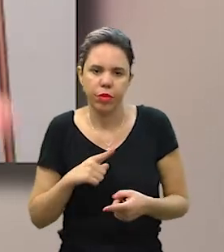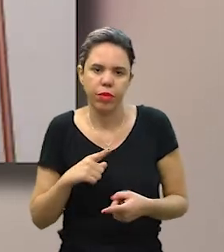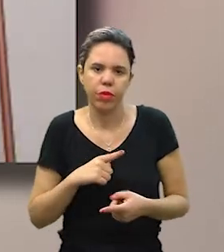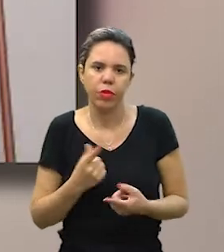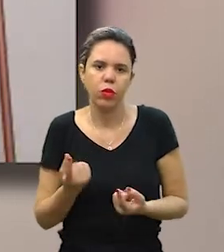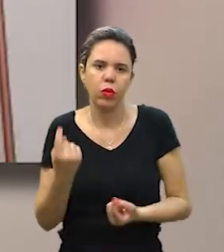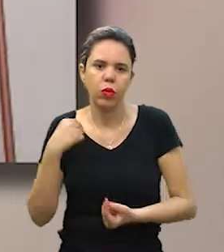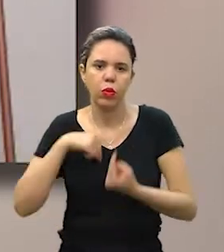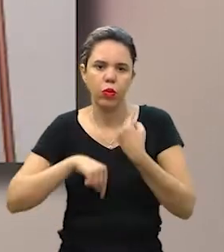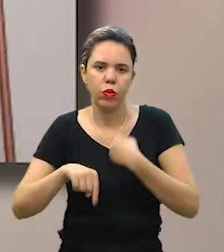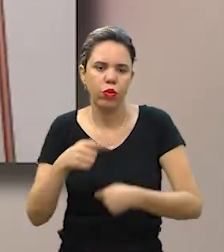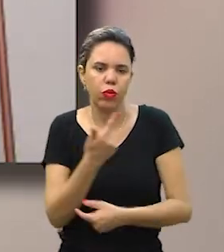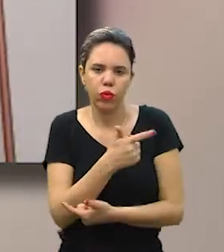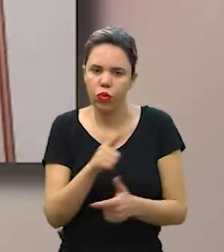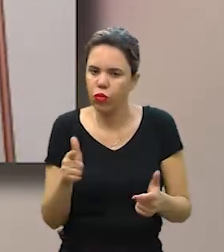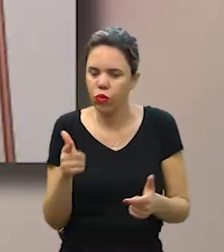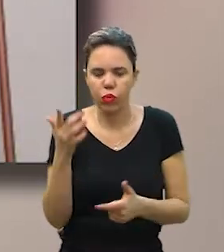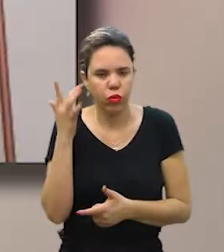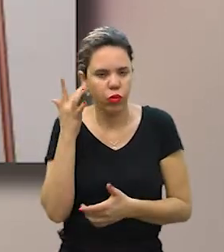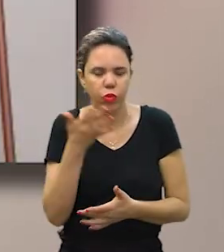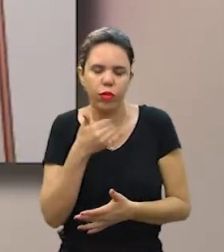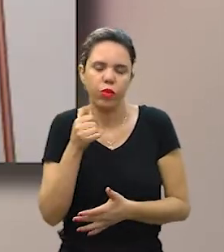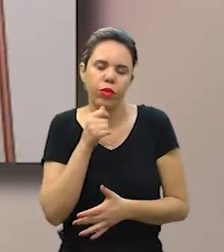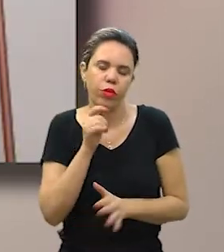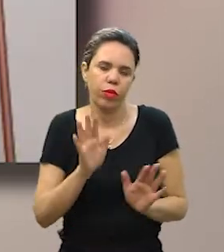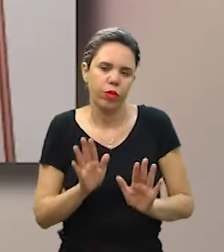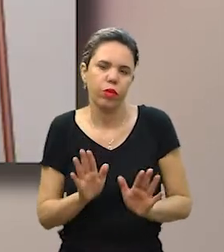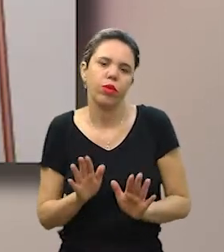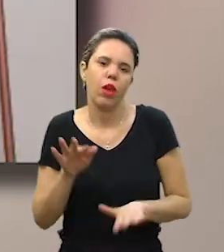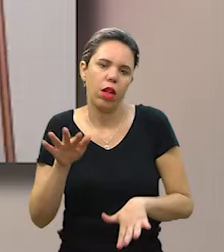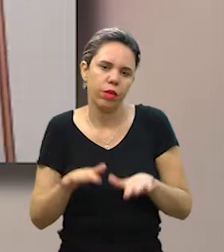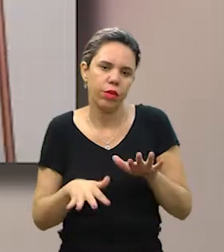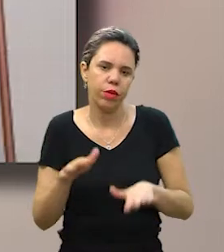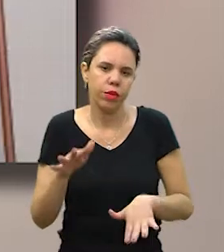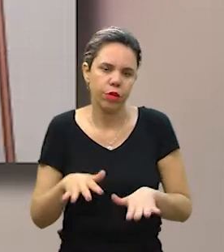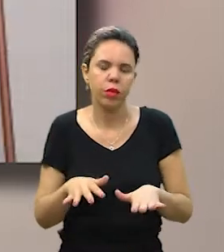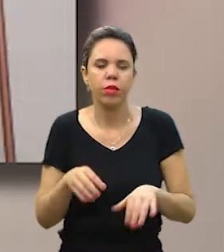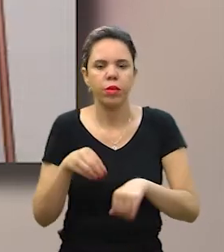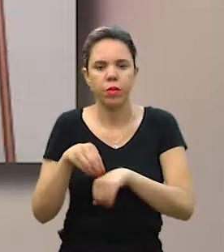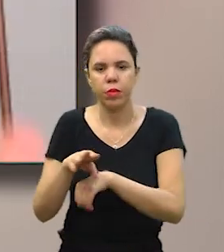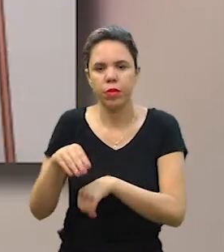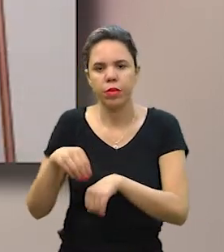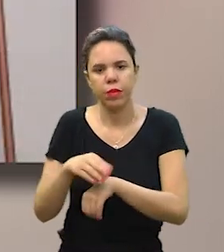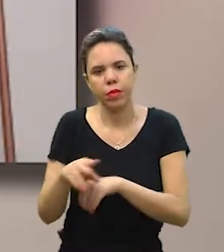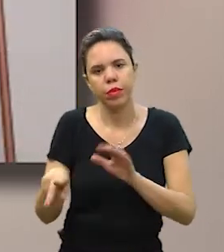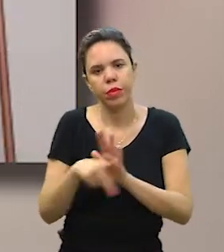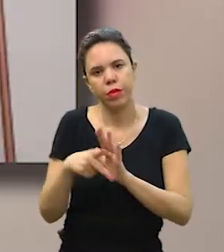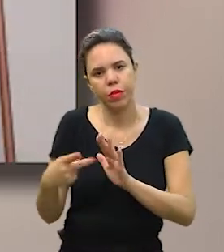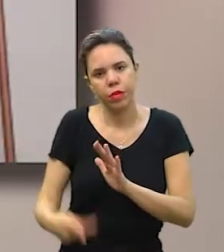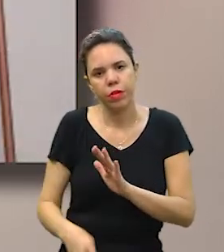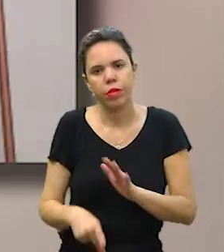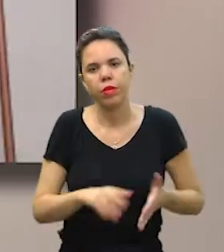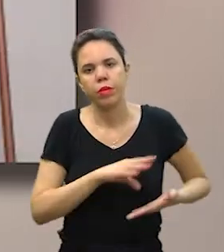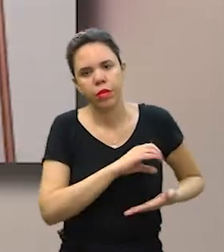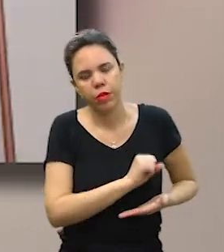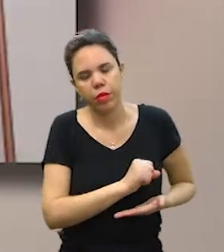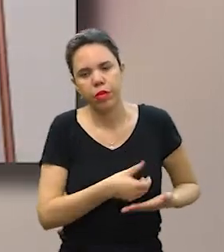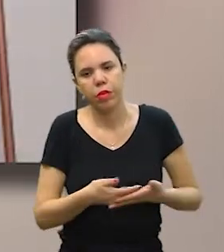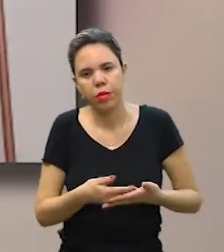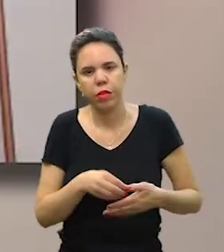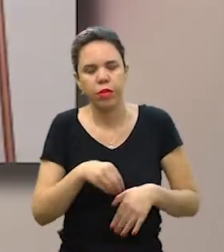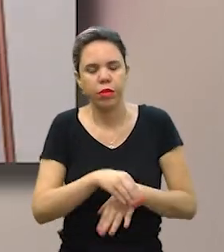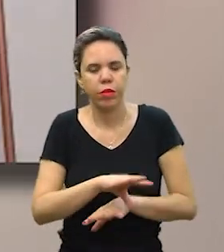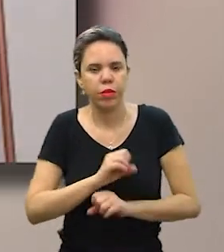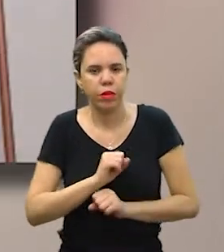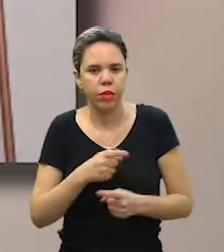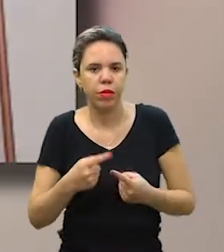imune imaturo ainda. E às vezes a transmissão é do próprio seio materno para o bebê.